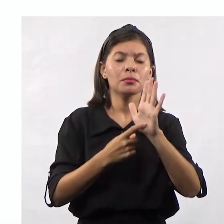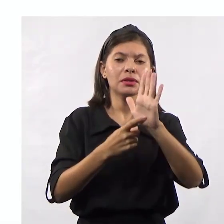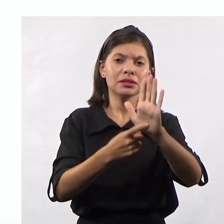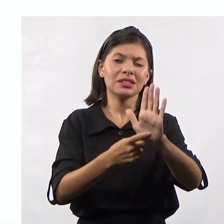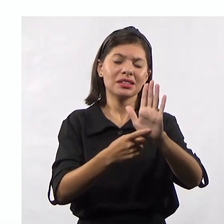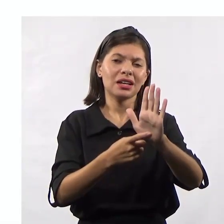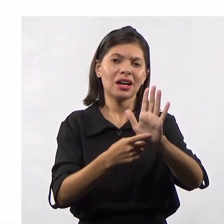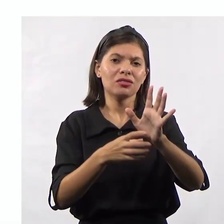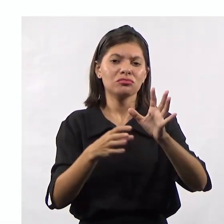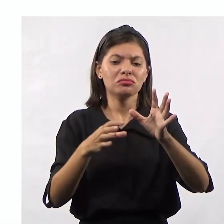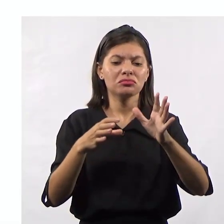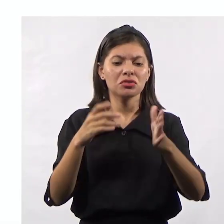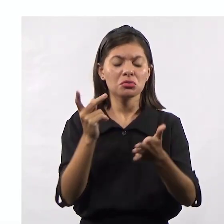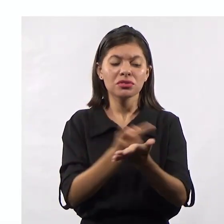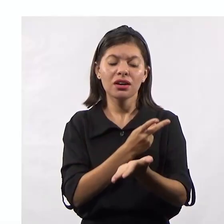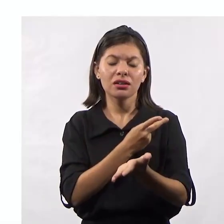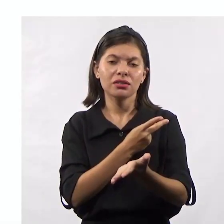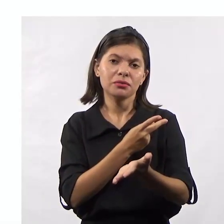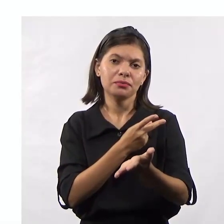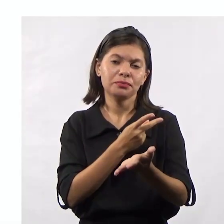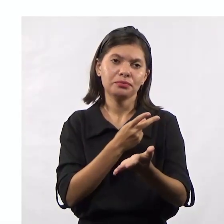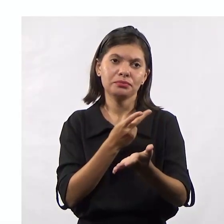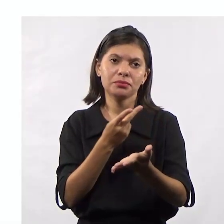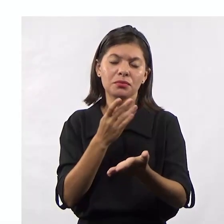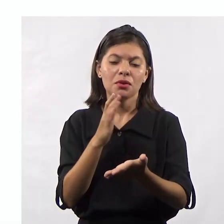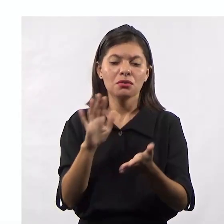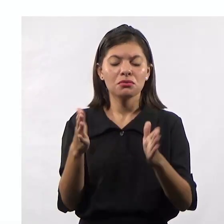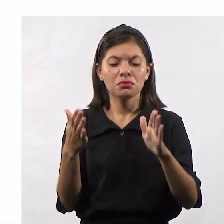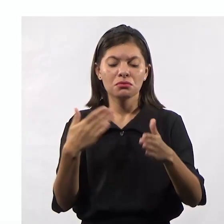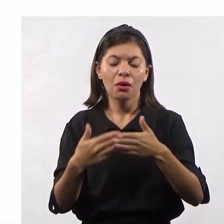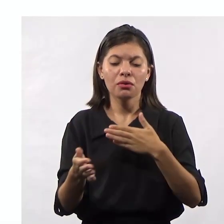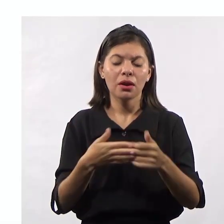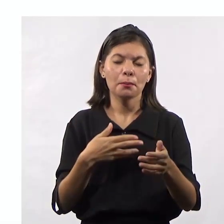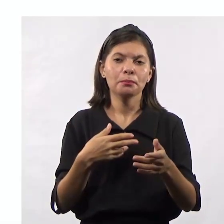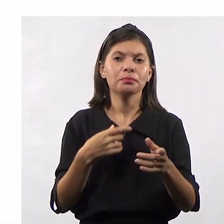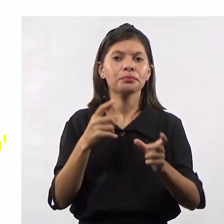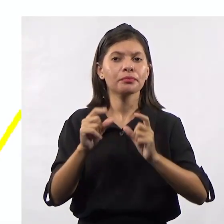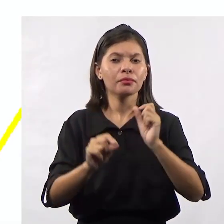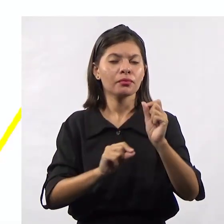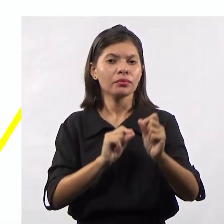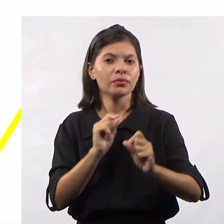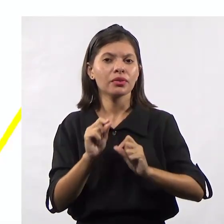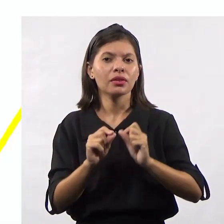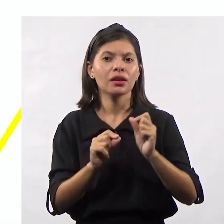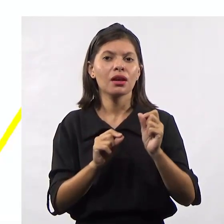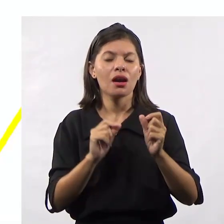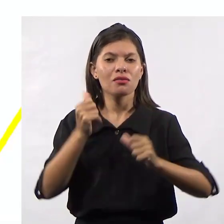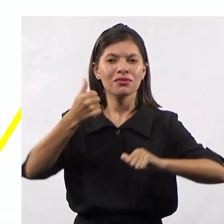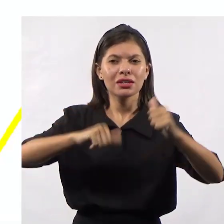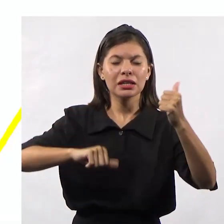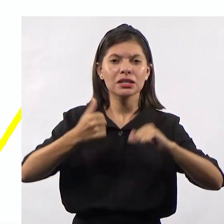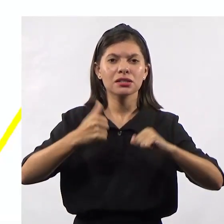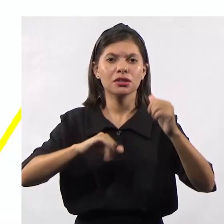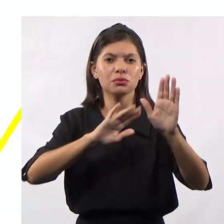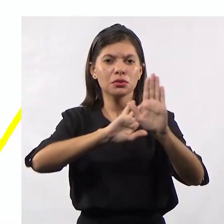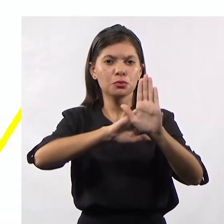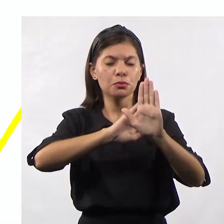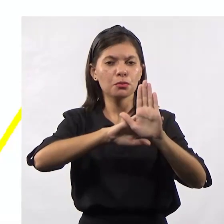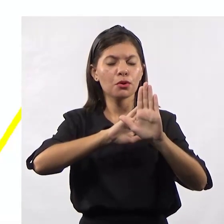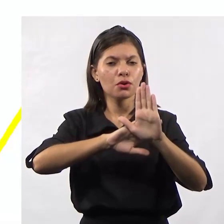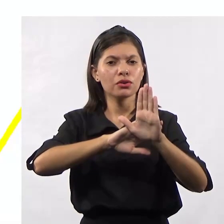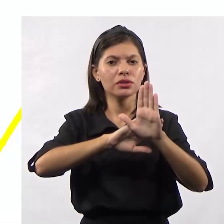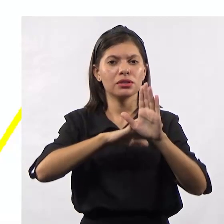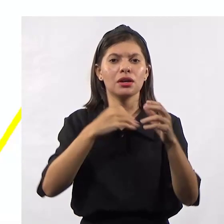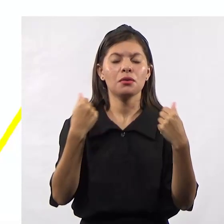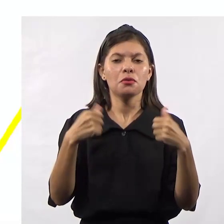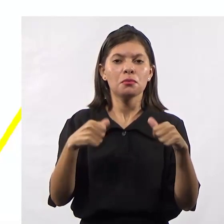qualquer outra desconformidade, tá bom, gente? Então, a verificação da conformidade das propostas, ela pode ser